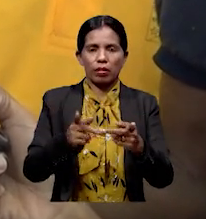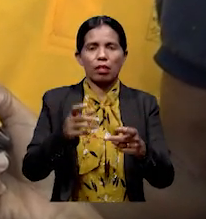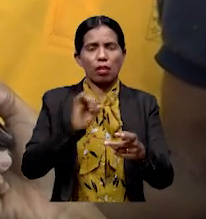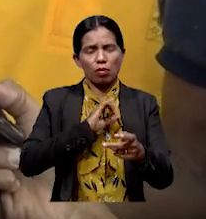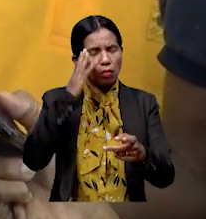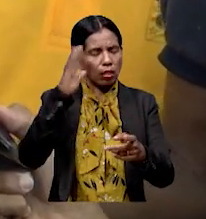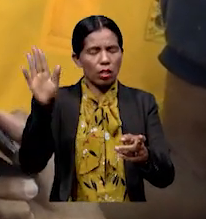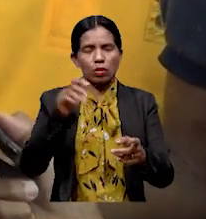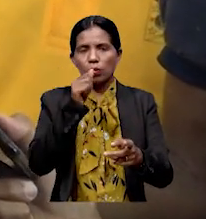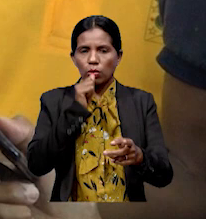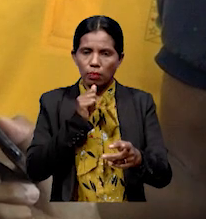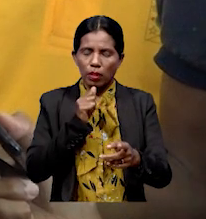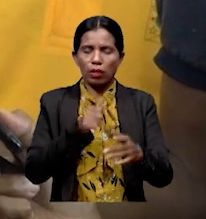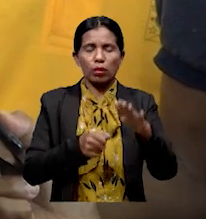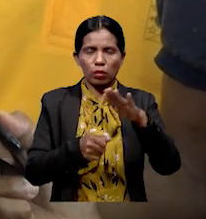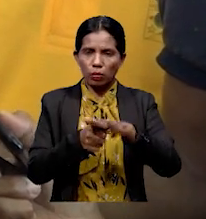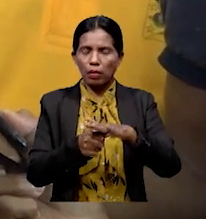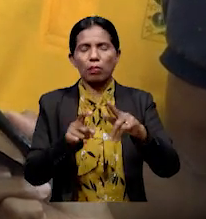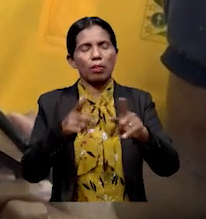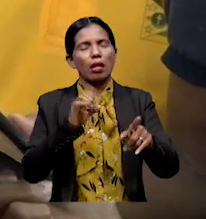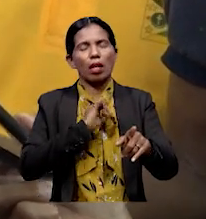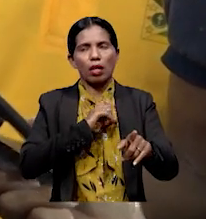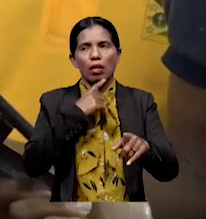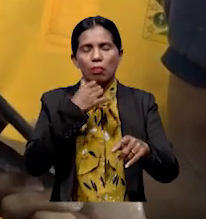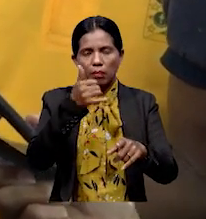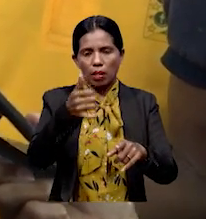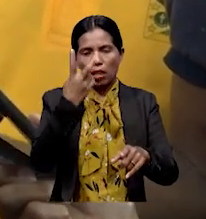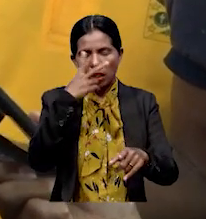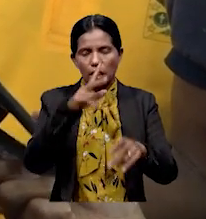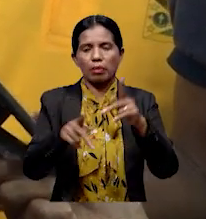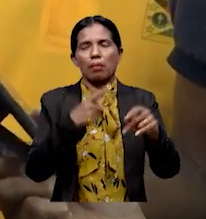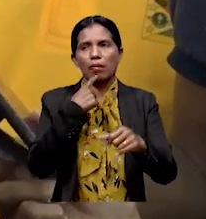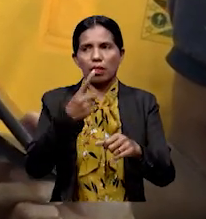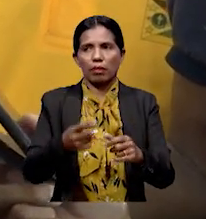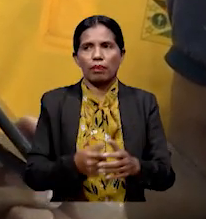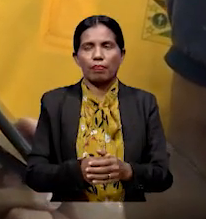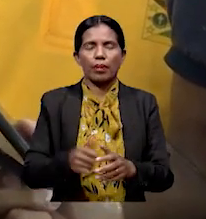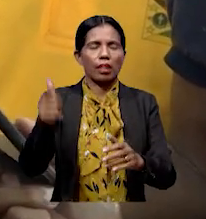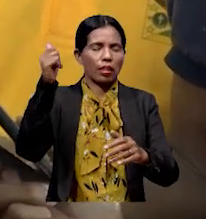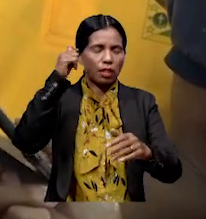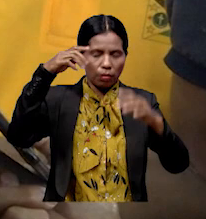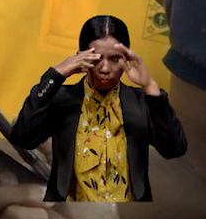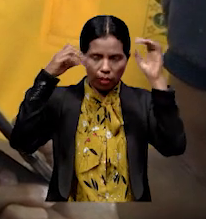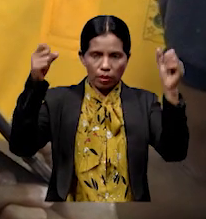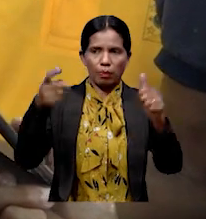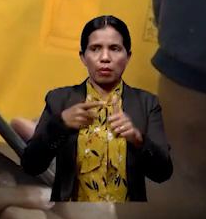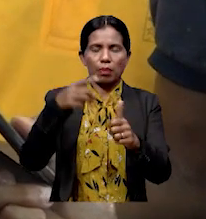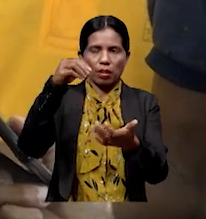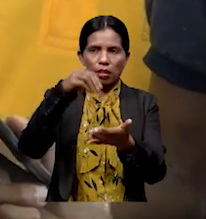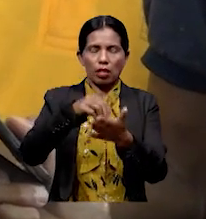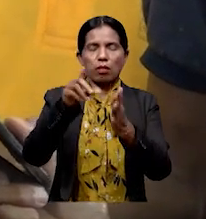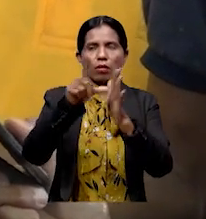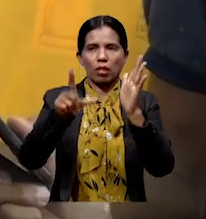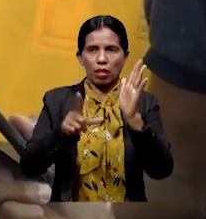catene e lá só uma colia, mas nem povo, também tumba a tua base. Povo macateco. Candidato a presidente da República, primeiro mantém que a tua vale constituição